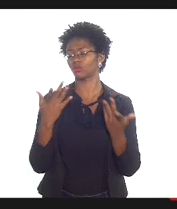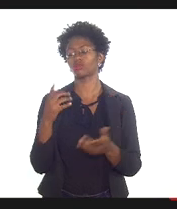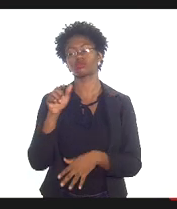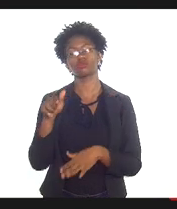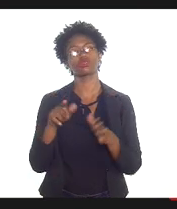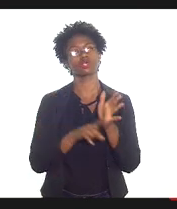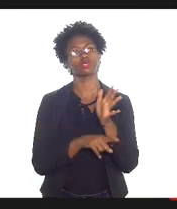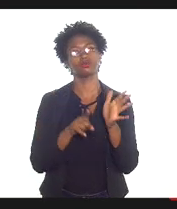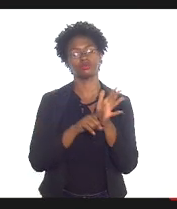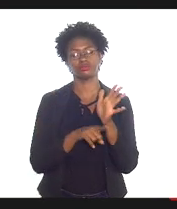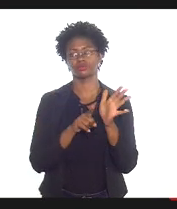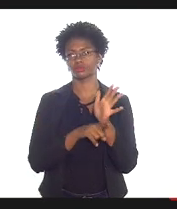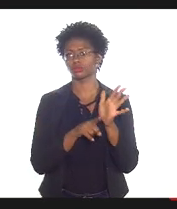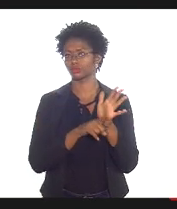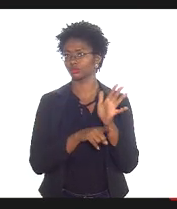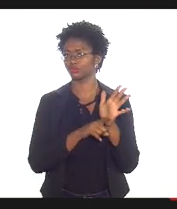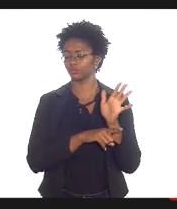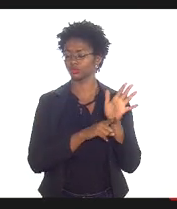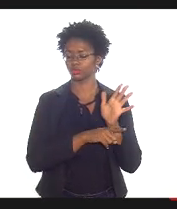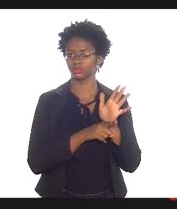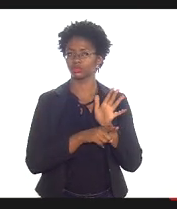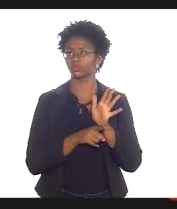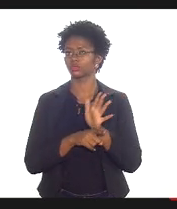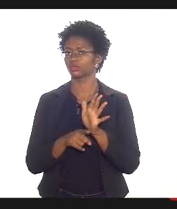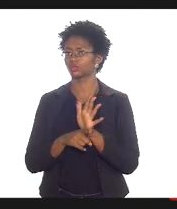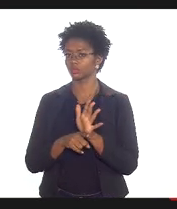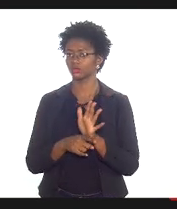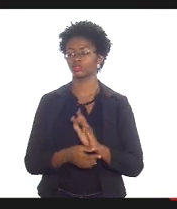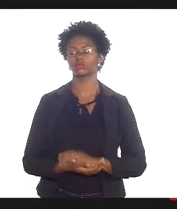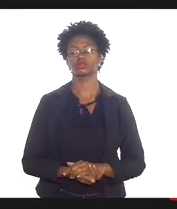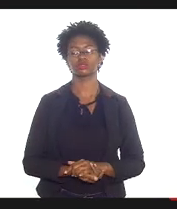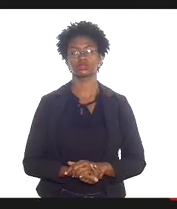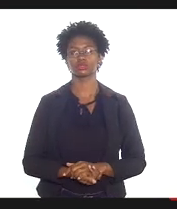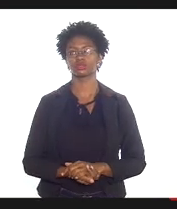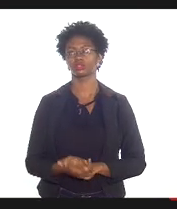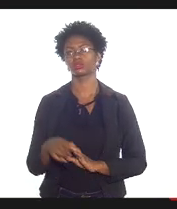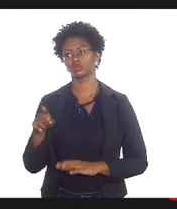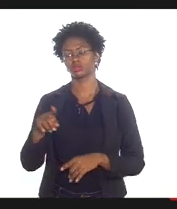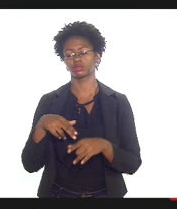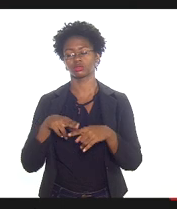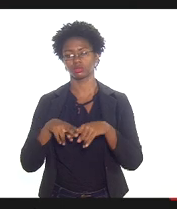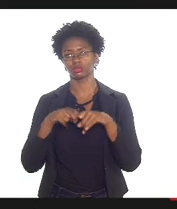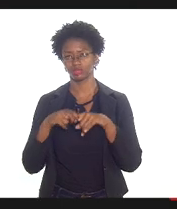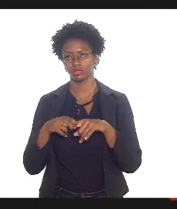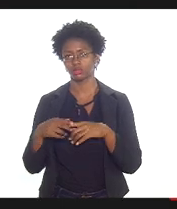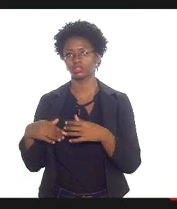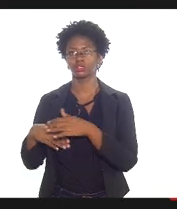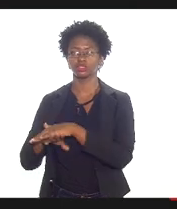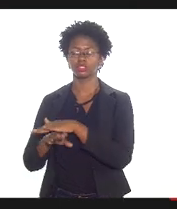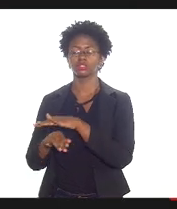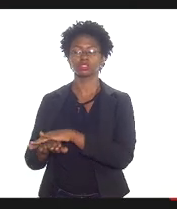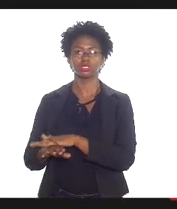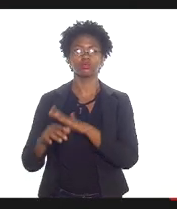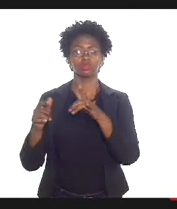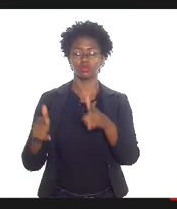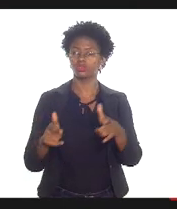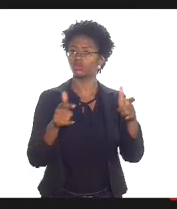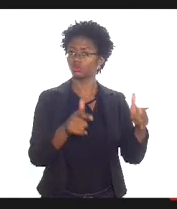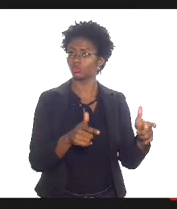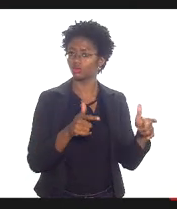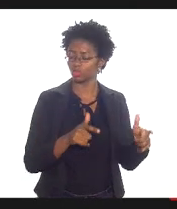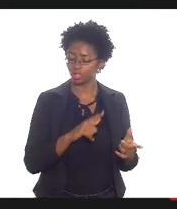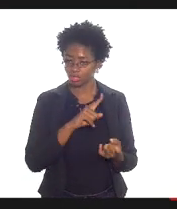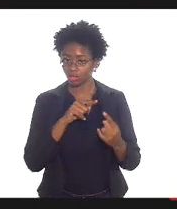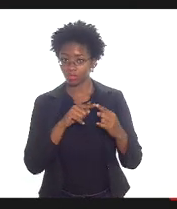abate em termos de rateio pela reserva dos campos que foram oriundos